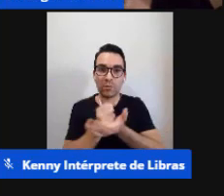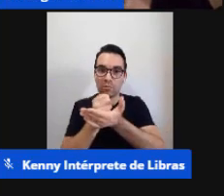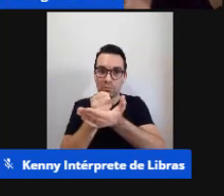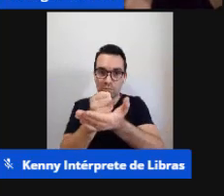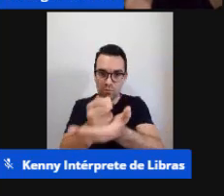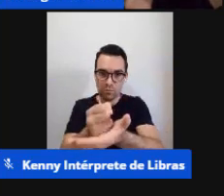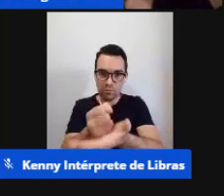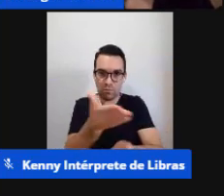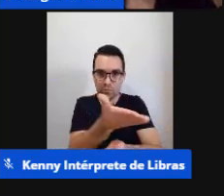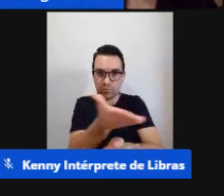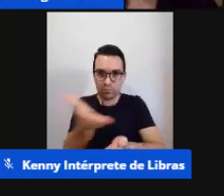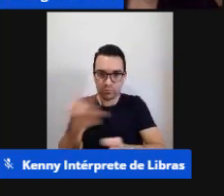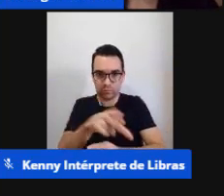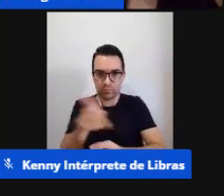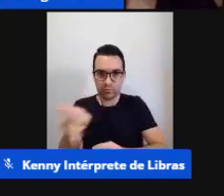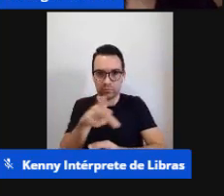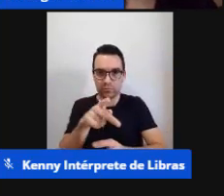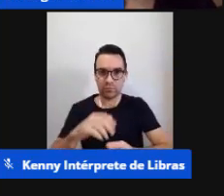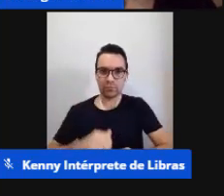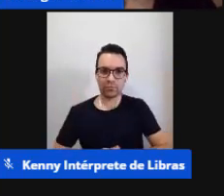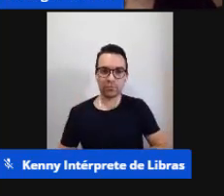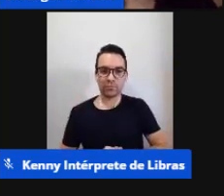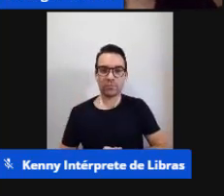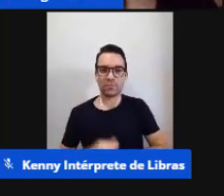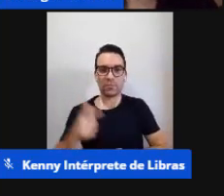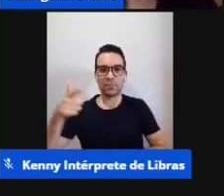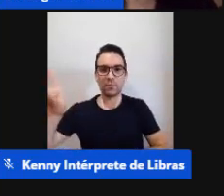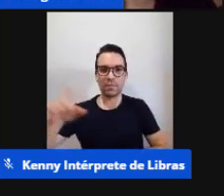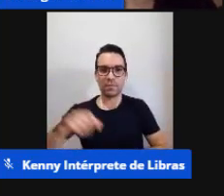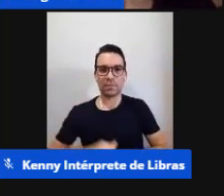Exatamente. Pode passar o próximo.